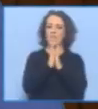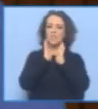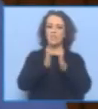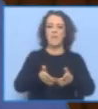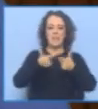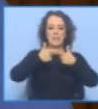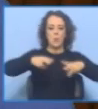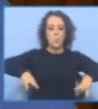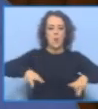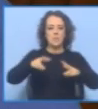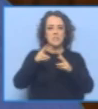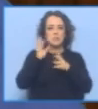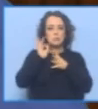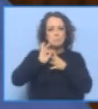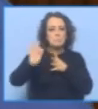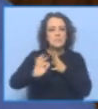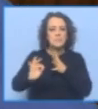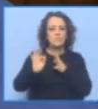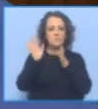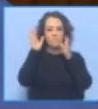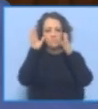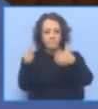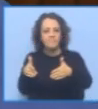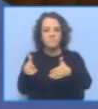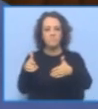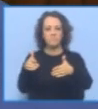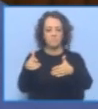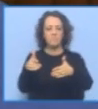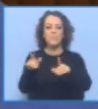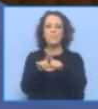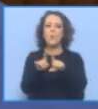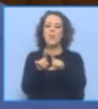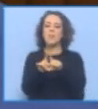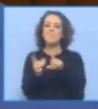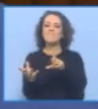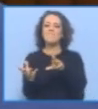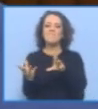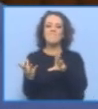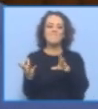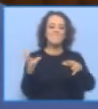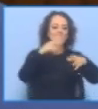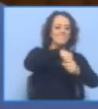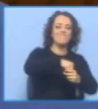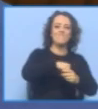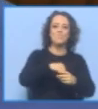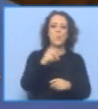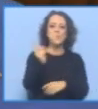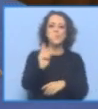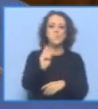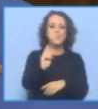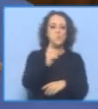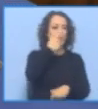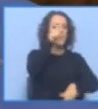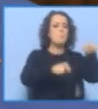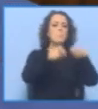muito específica, muito formatada, e não entra, não colhe, não toca, não é? Em pessoas que habitualmente